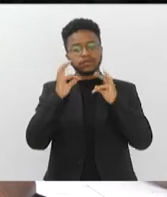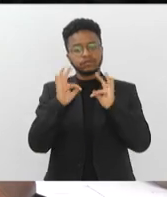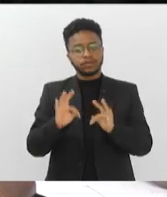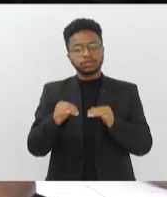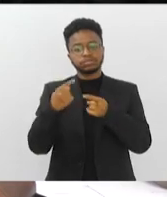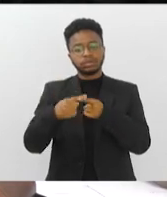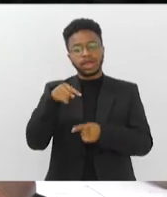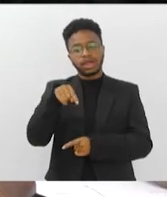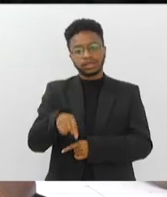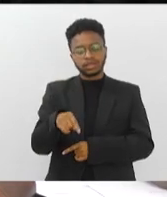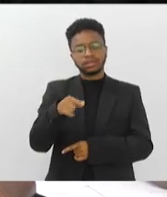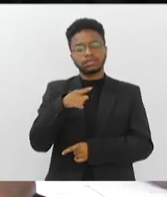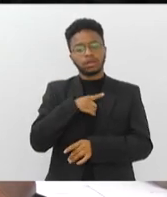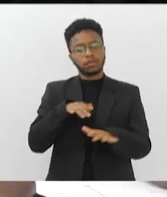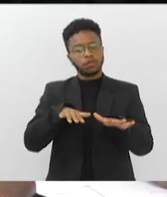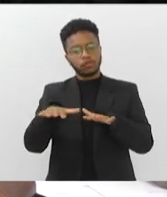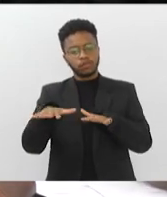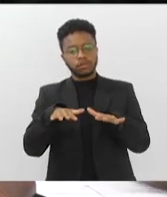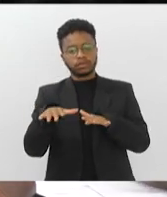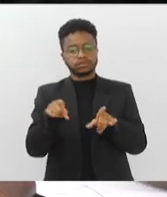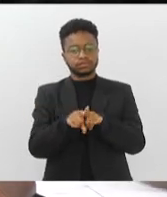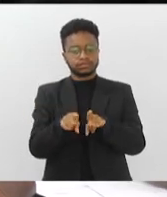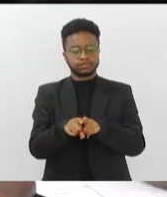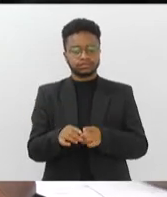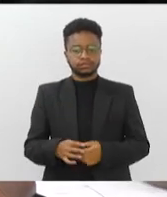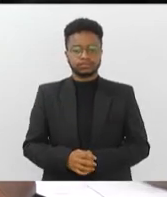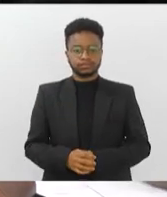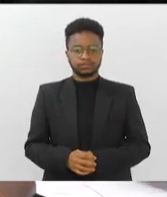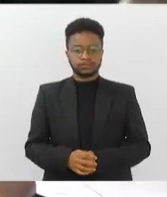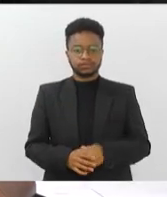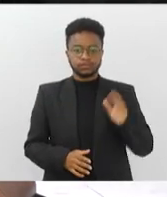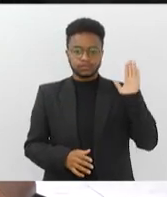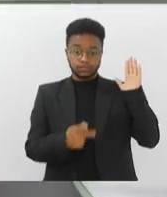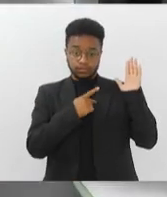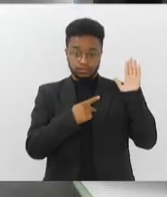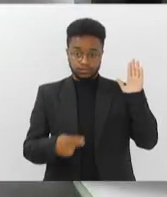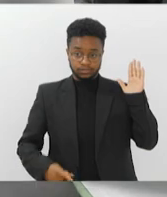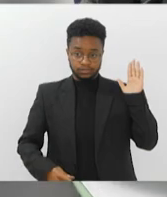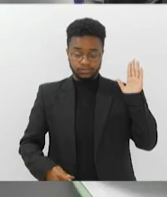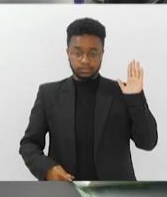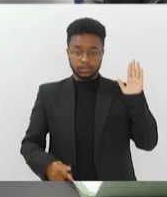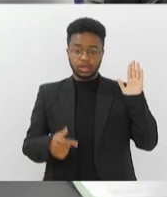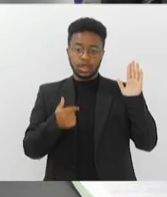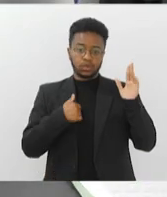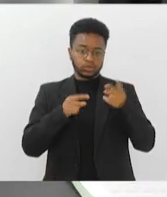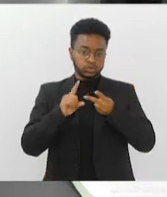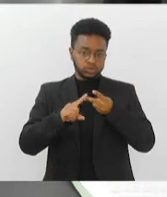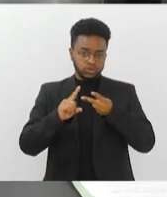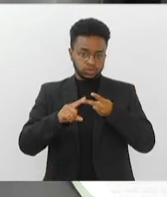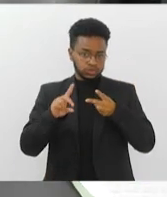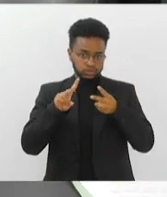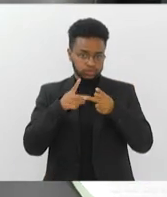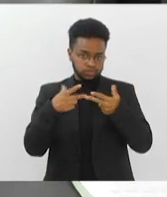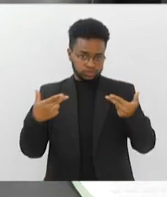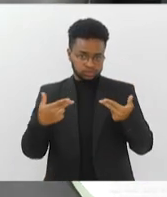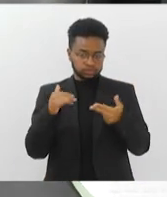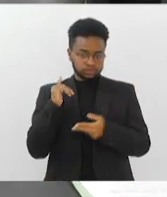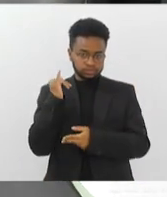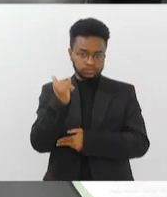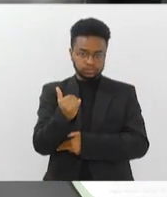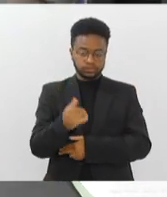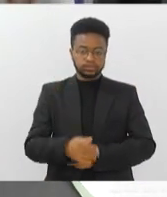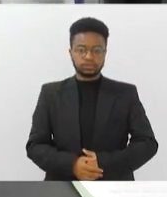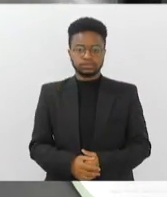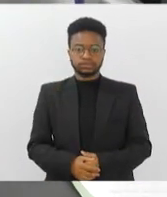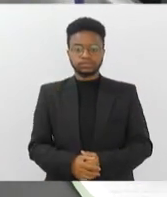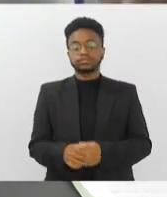se move também nessa direção. Presidente, deputado, eu queria uma segunda questão de ordem, porque